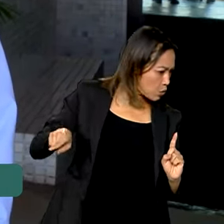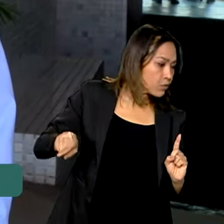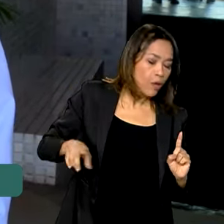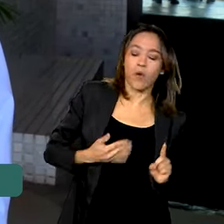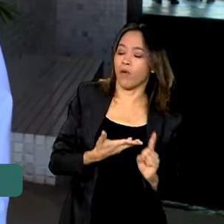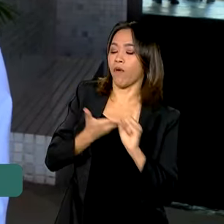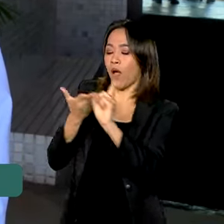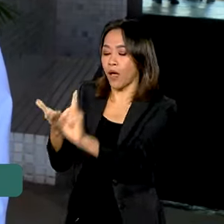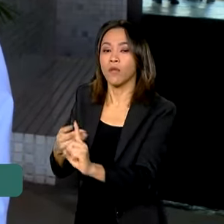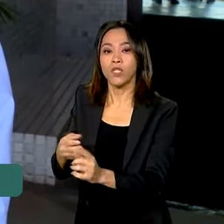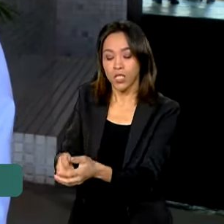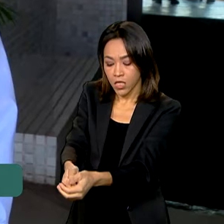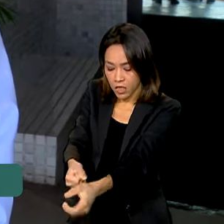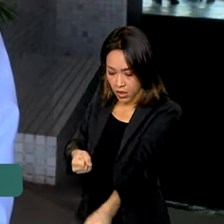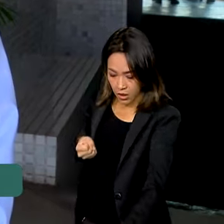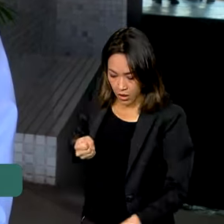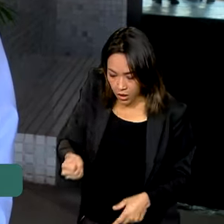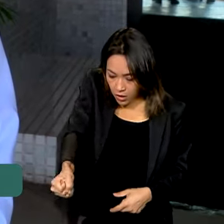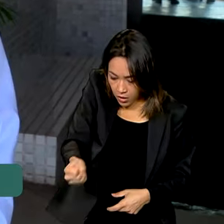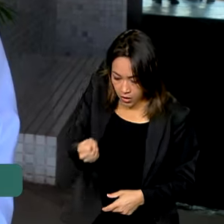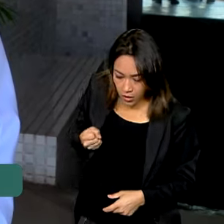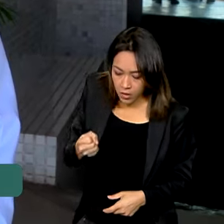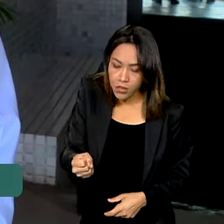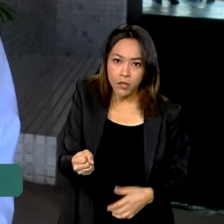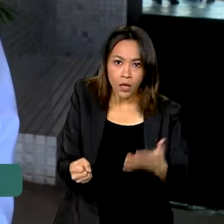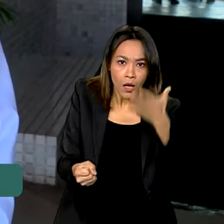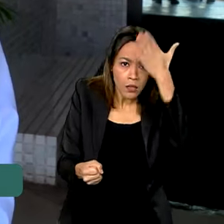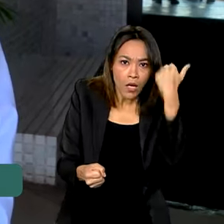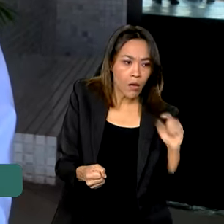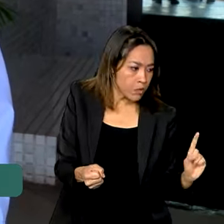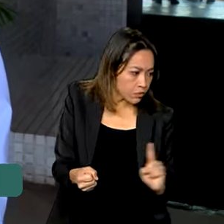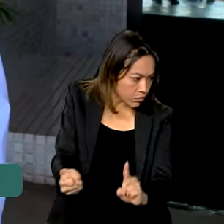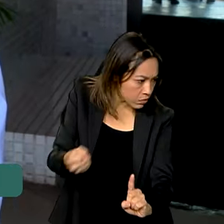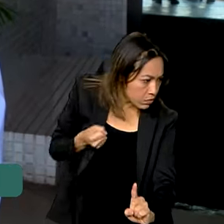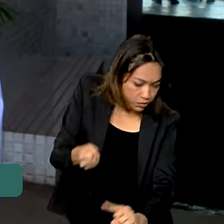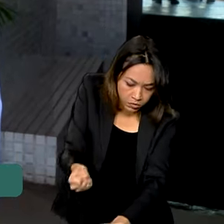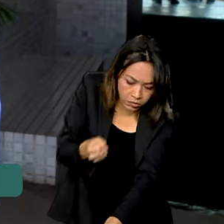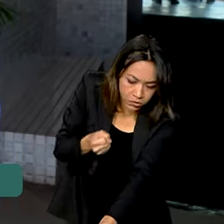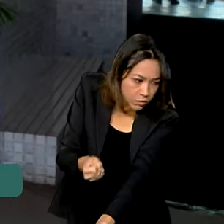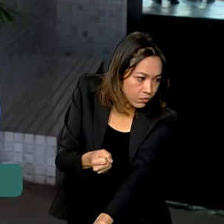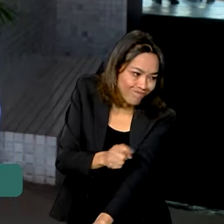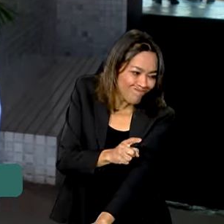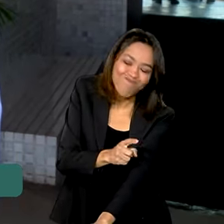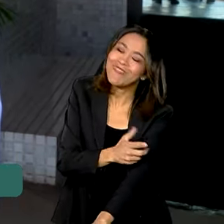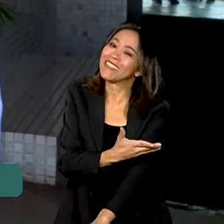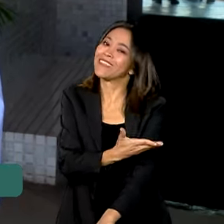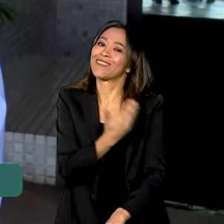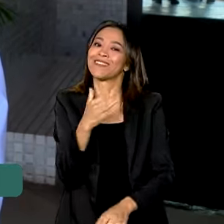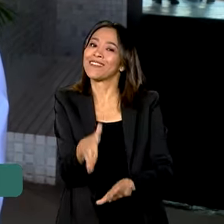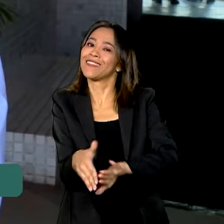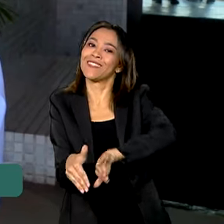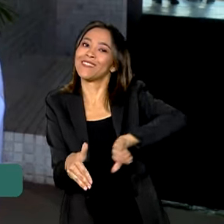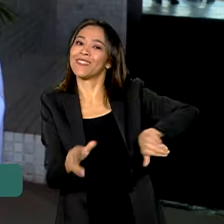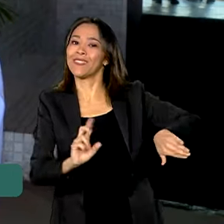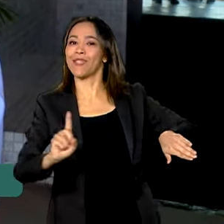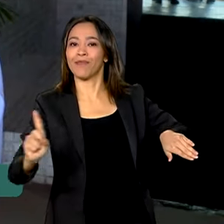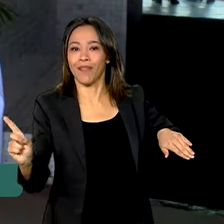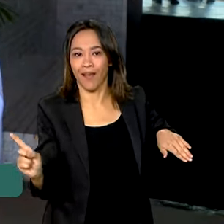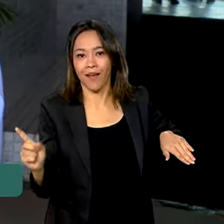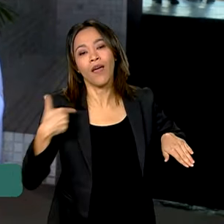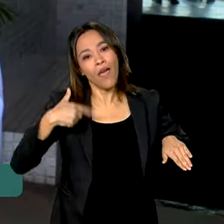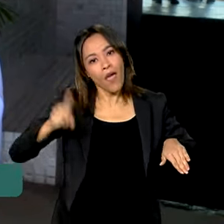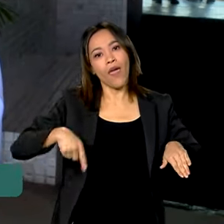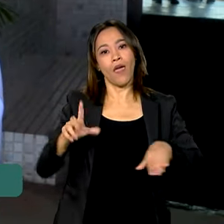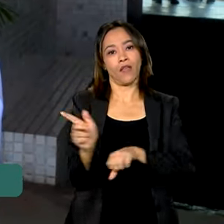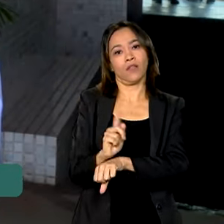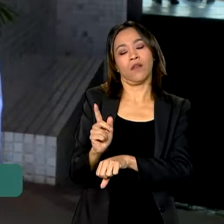você ter uma serra circular e não botar uma pessoa treinada para aquele serviço. Então, isso são medidas administrativas. Essas medidas, que às vezes são muito mais